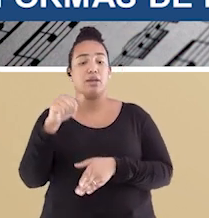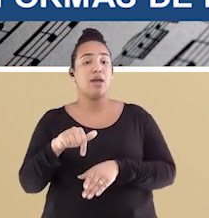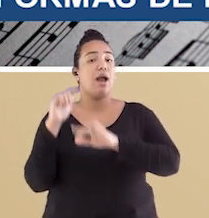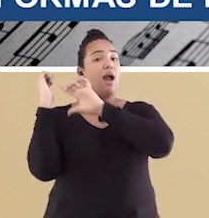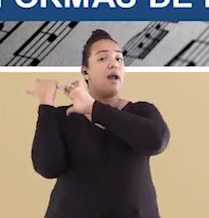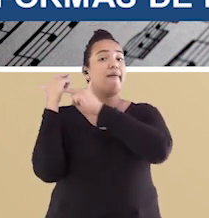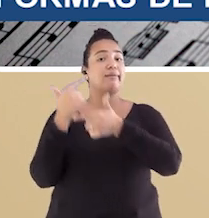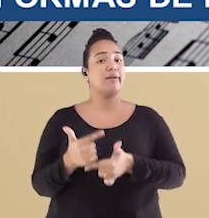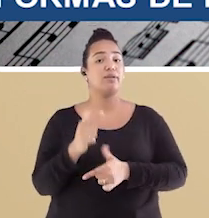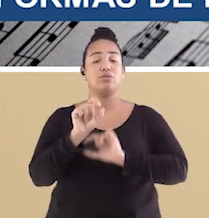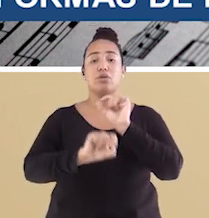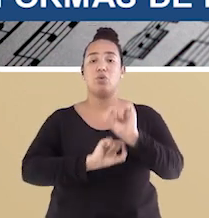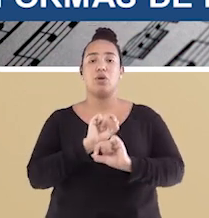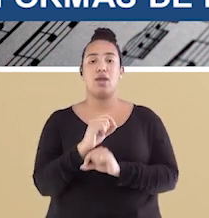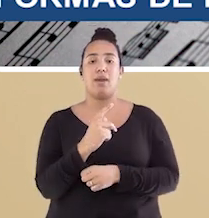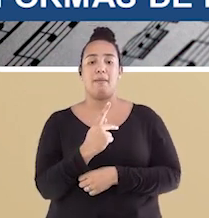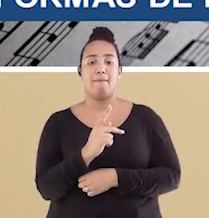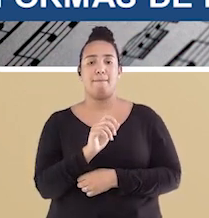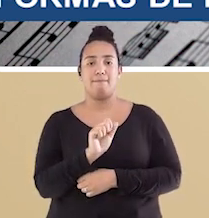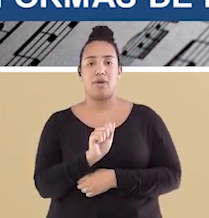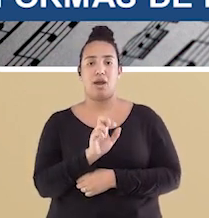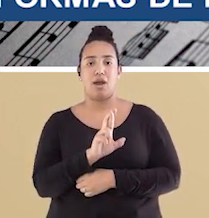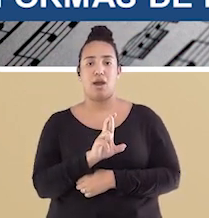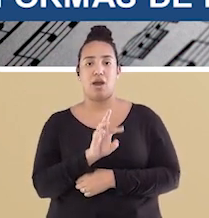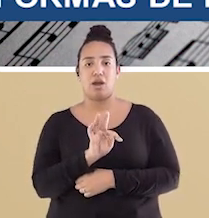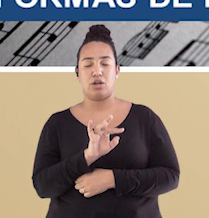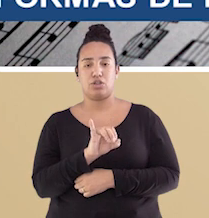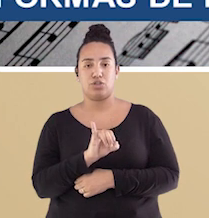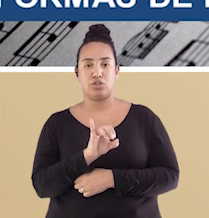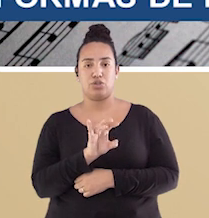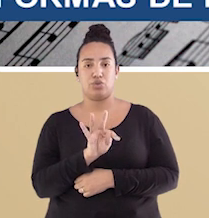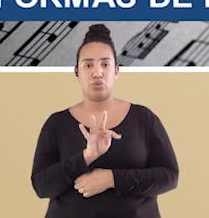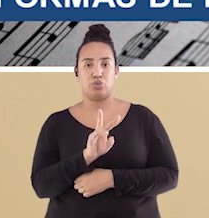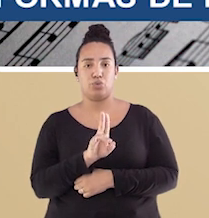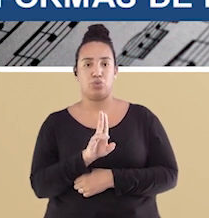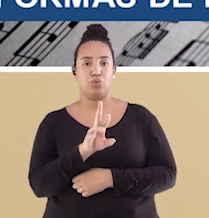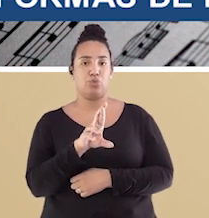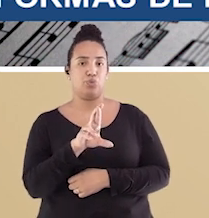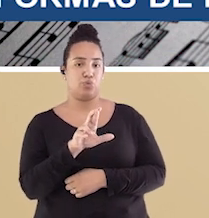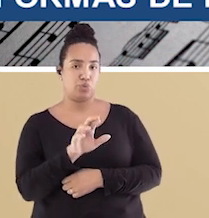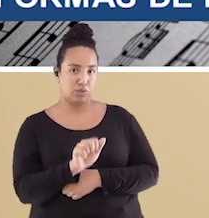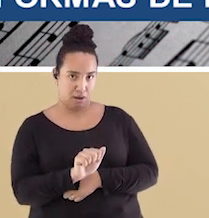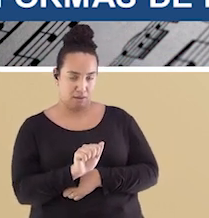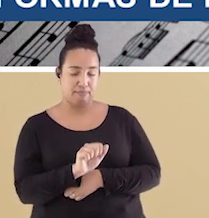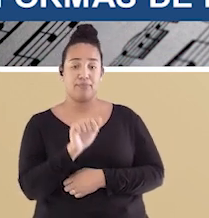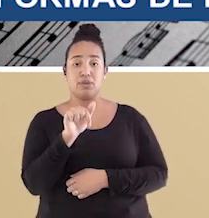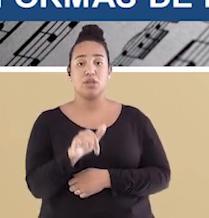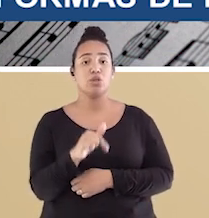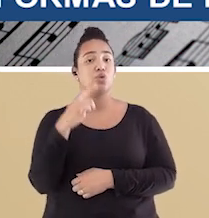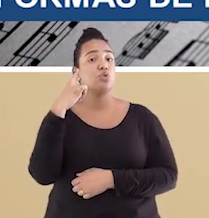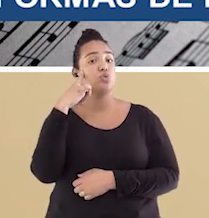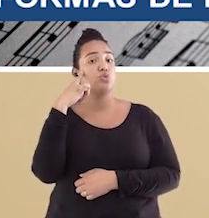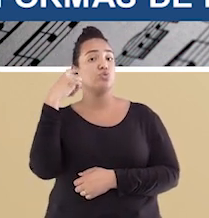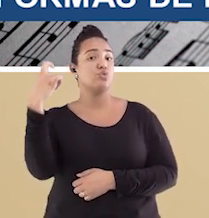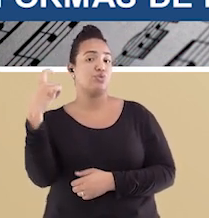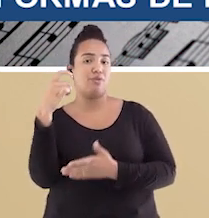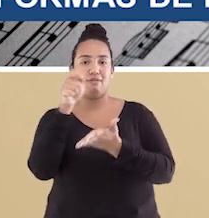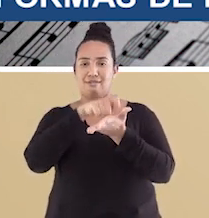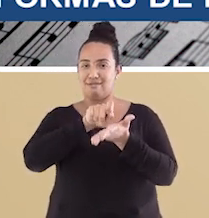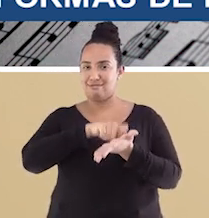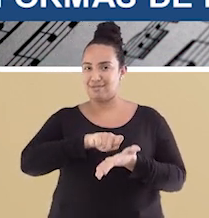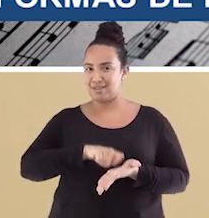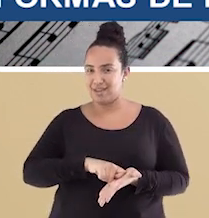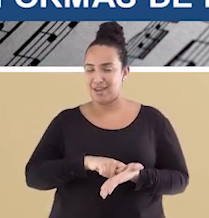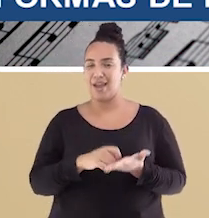é praticamente como se fosse outro idioma. É a forma de registrar graficamente os sons, da mesma forma que a